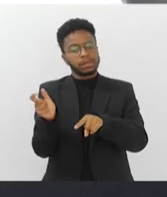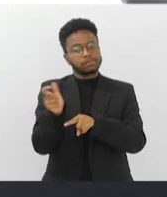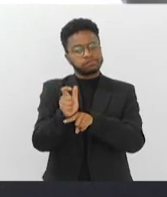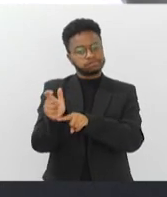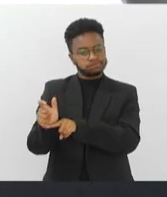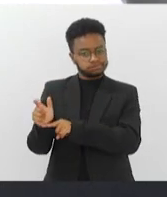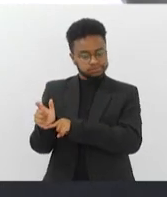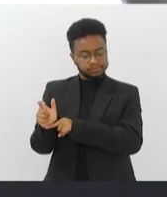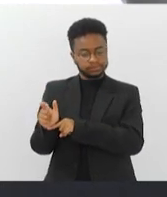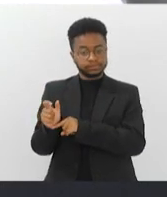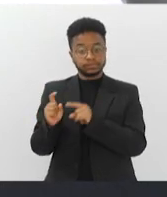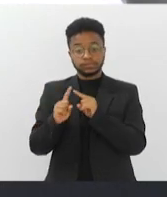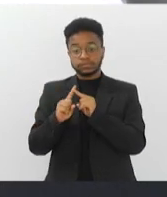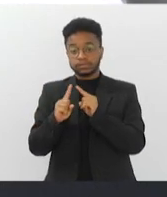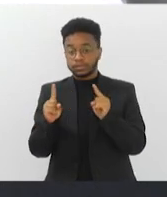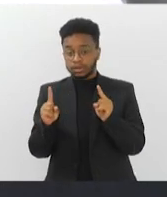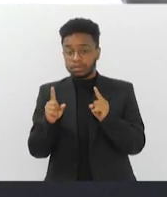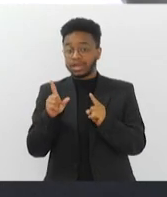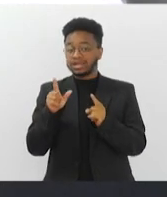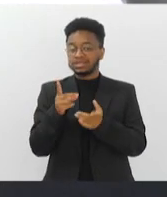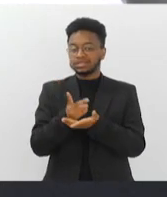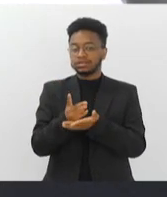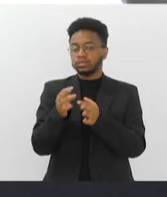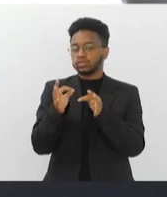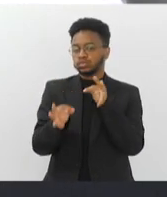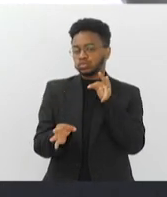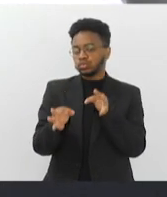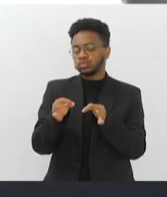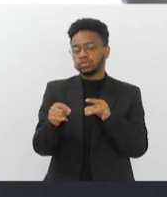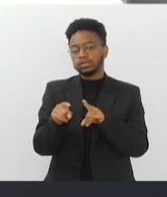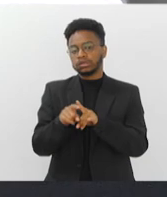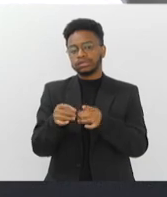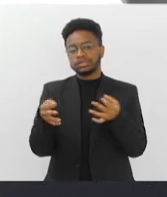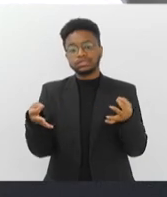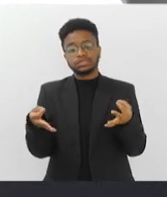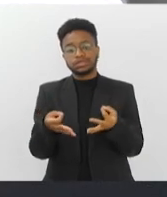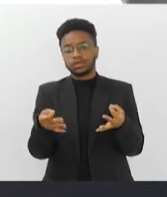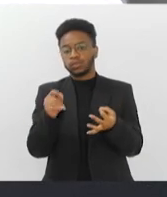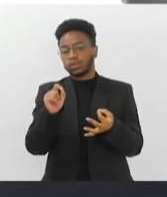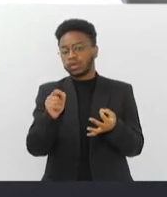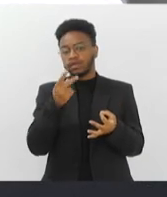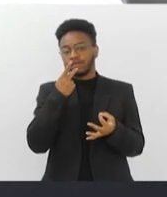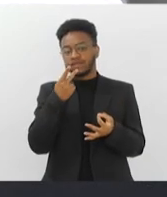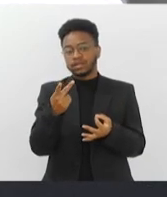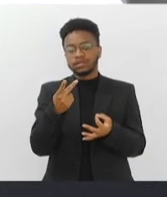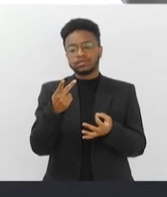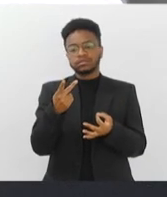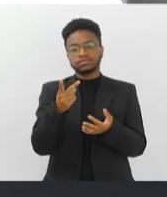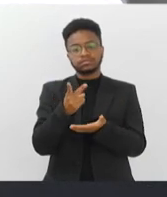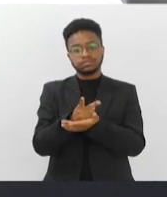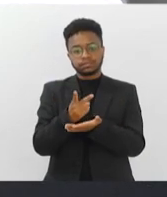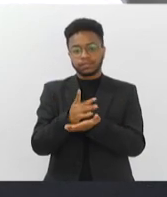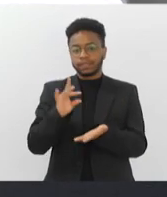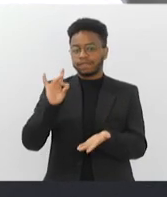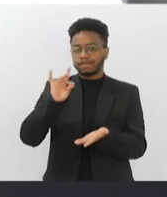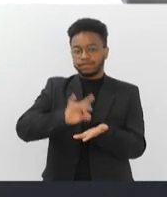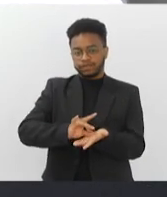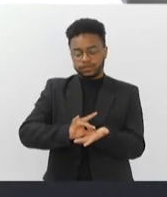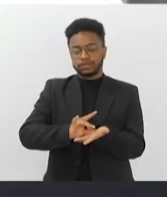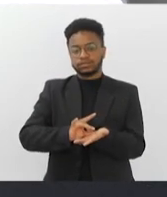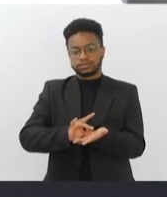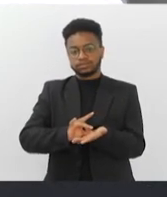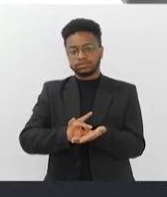etc. Mas é justo e correto que se fale sempre a verdade.